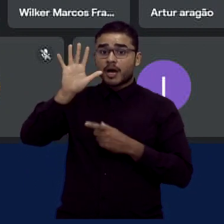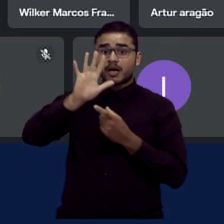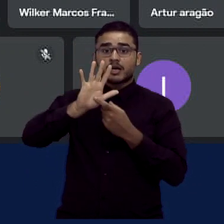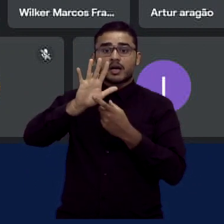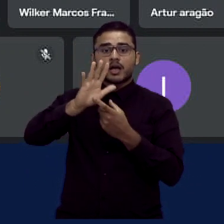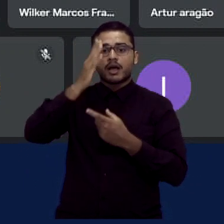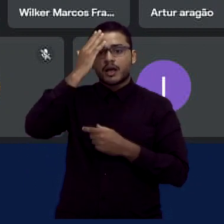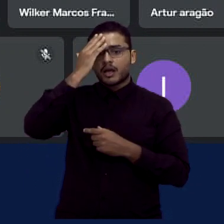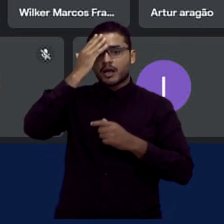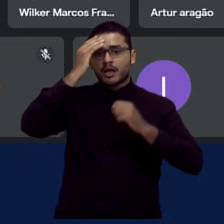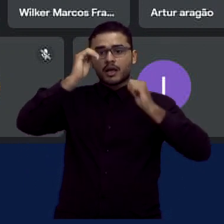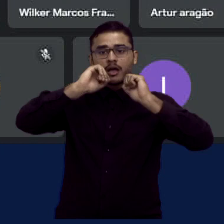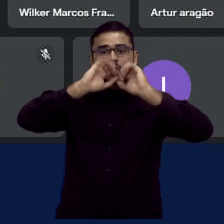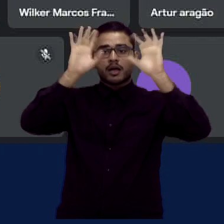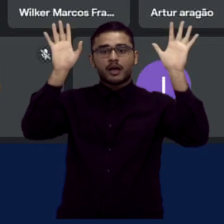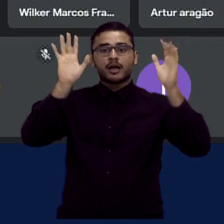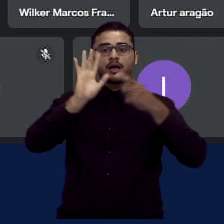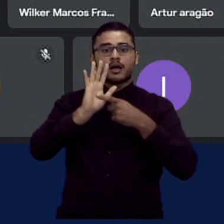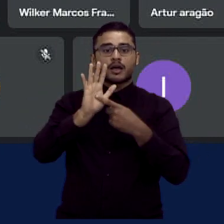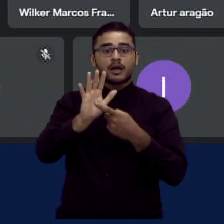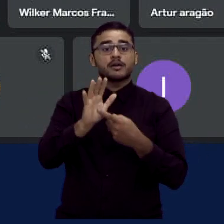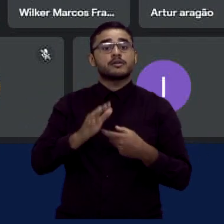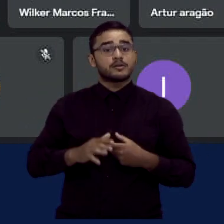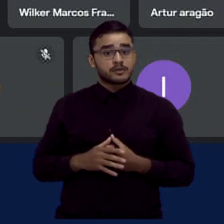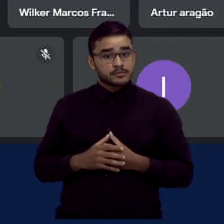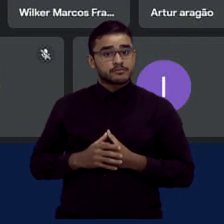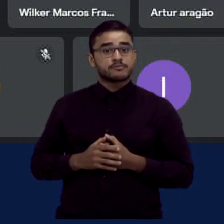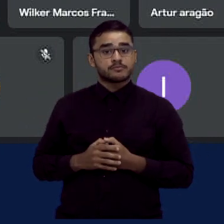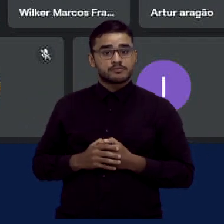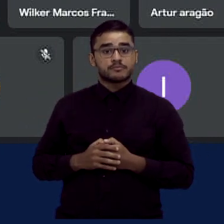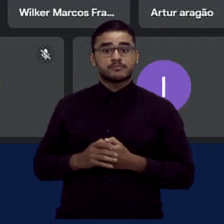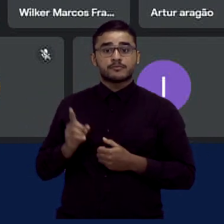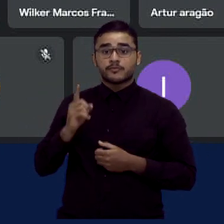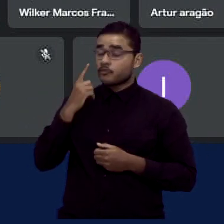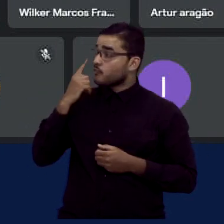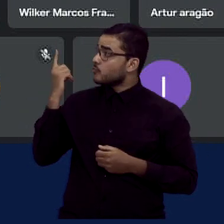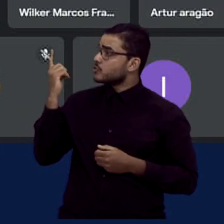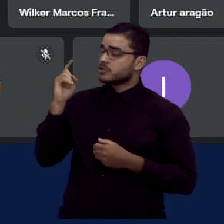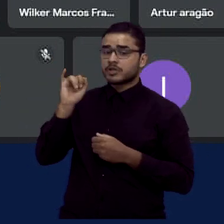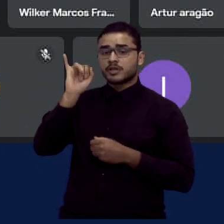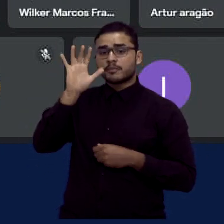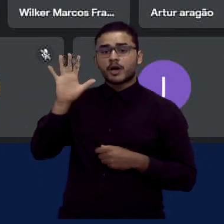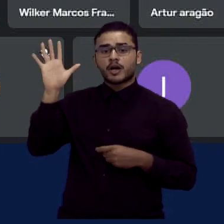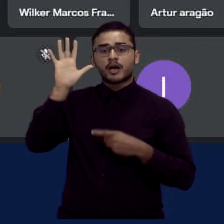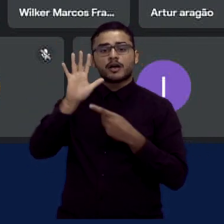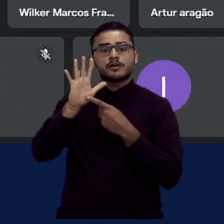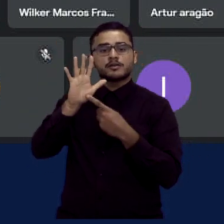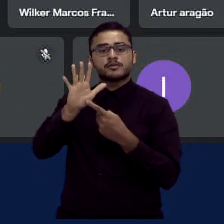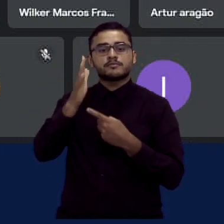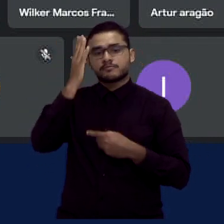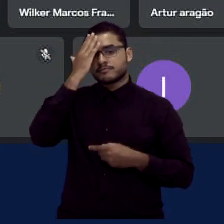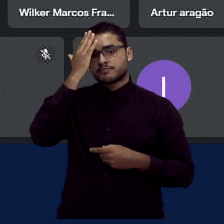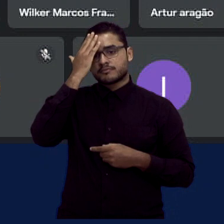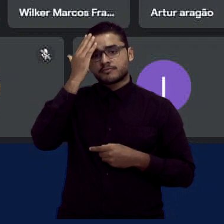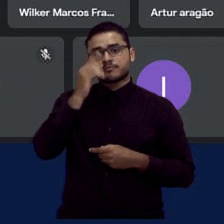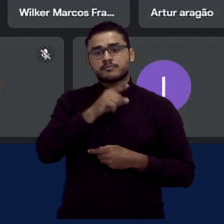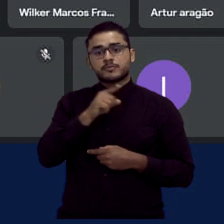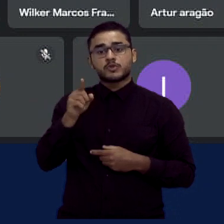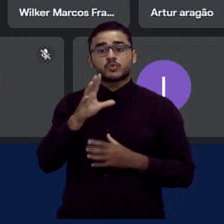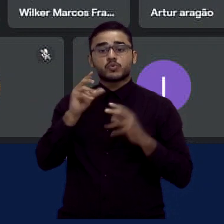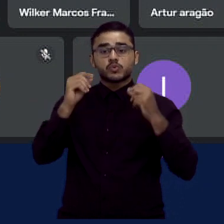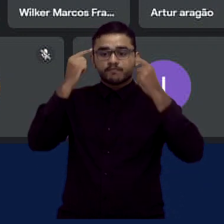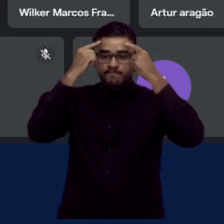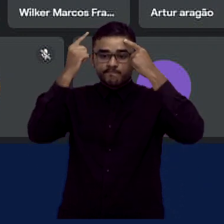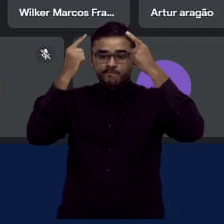permite isso, né? Você se utiliza da imagem para dar uma integridade, para dar uma potencialidade das ideias que você tem em